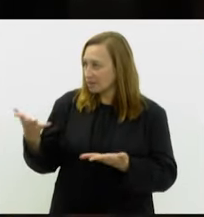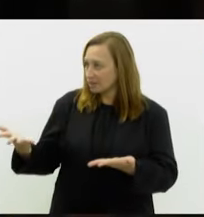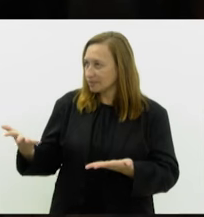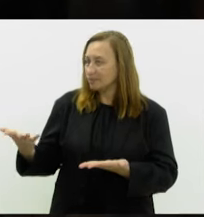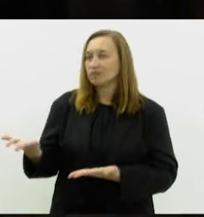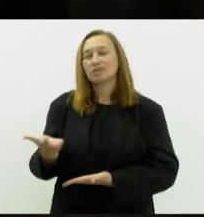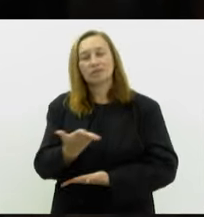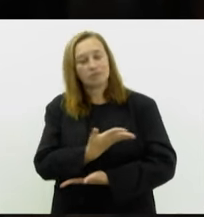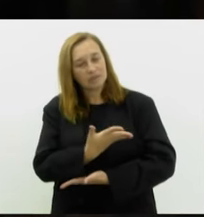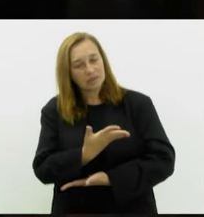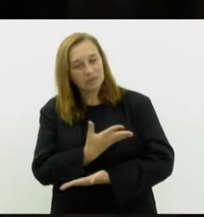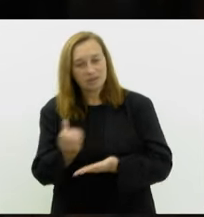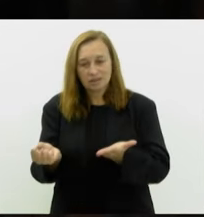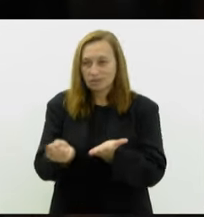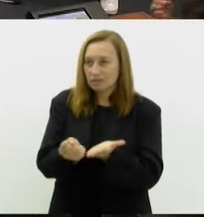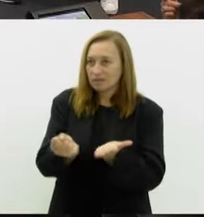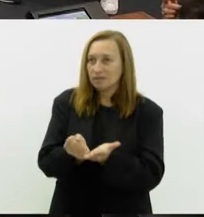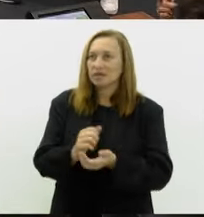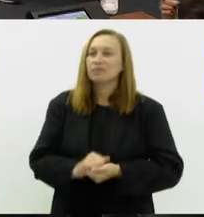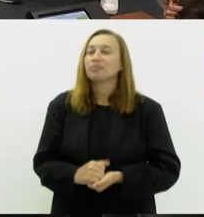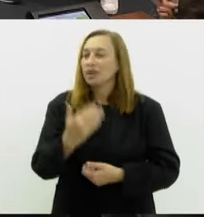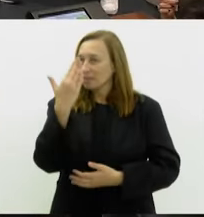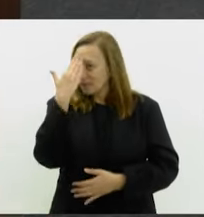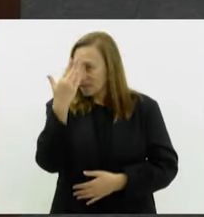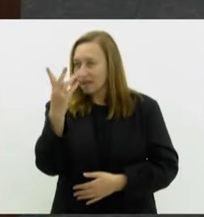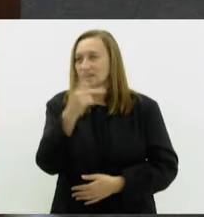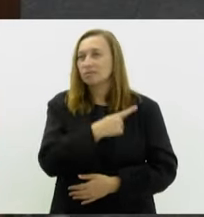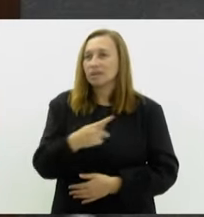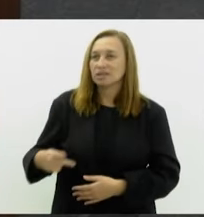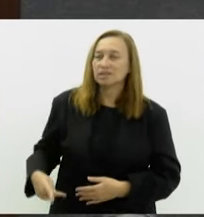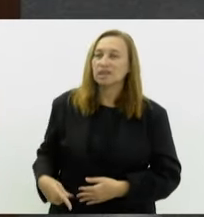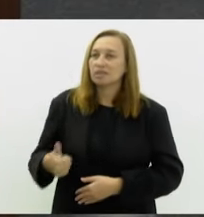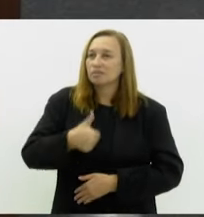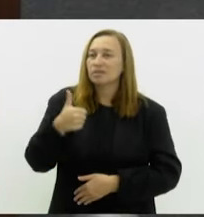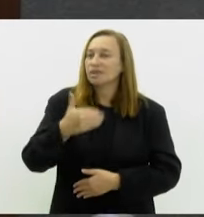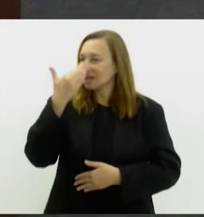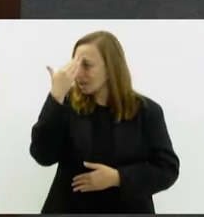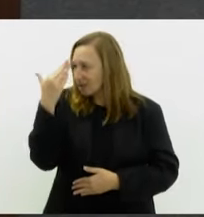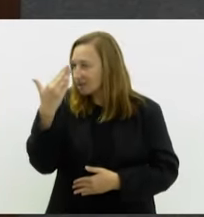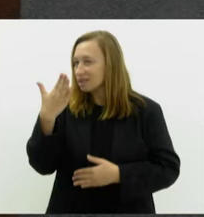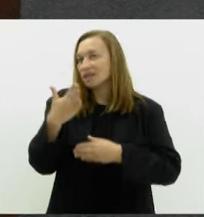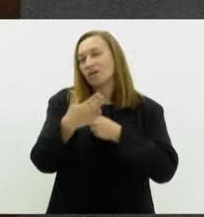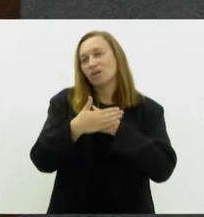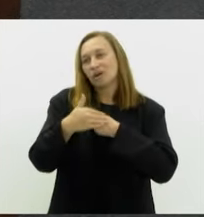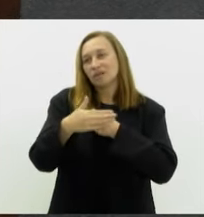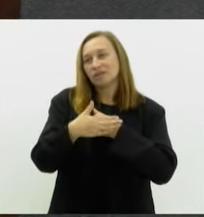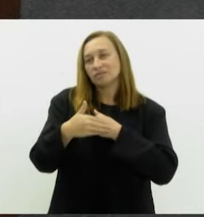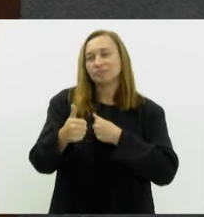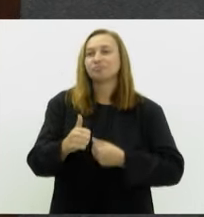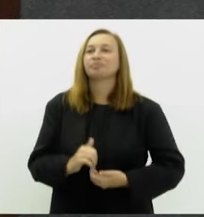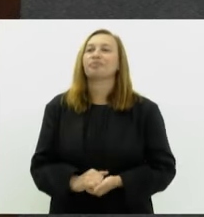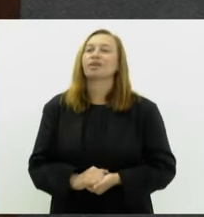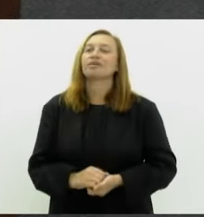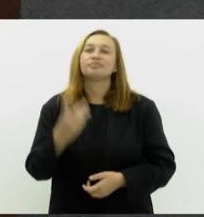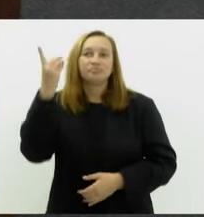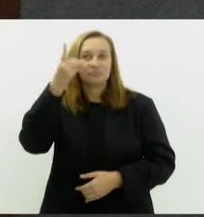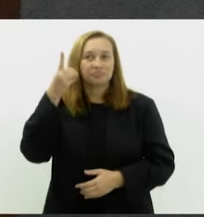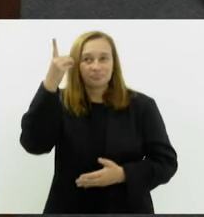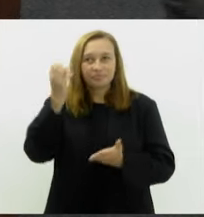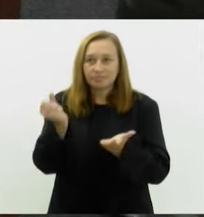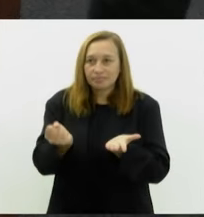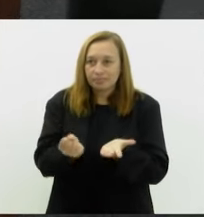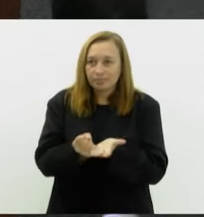querido deputado Samuel Malafaia. Presidente, boa tarde. Em primeiro lugar, agradecer a gentileza do deputado